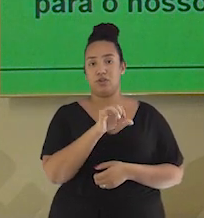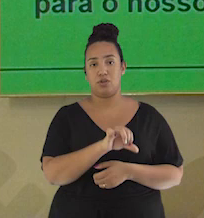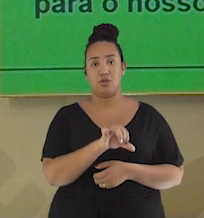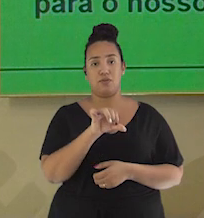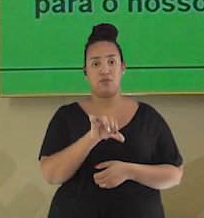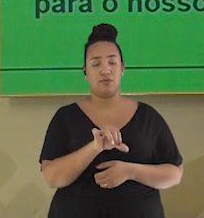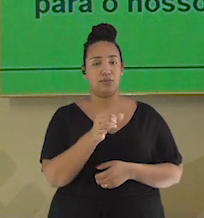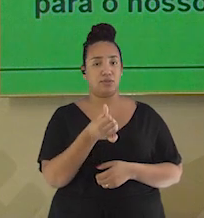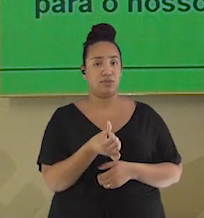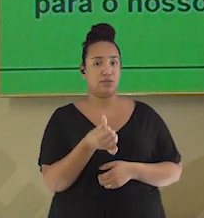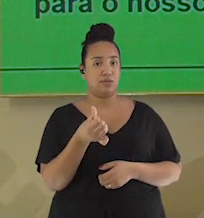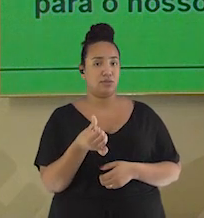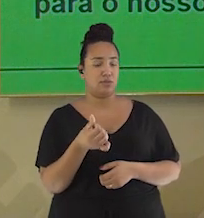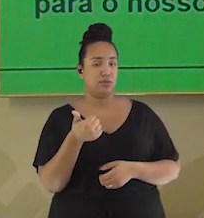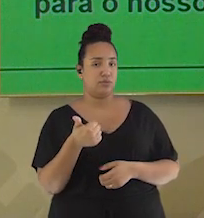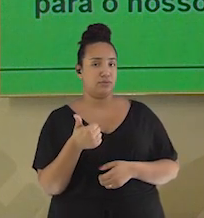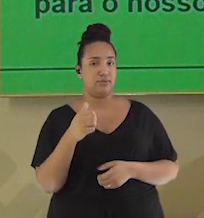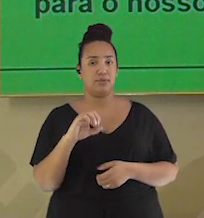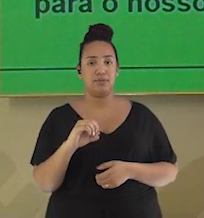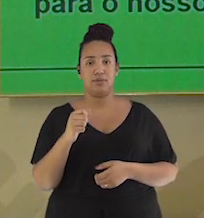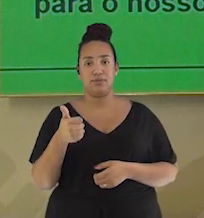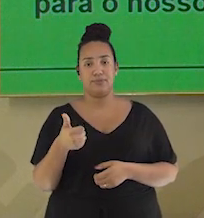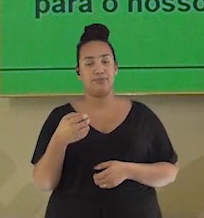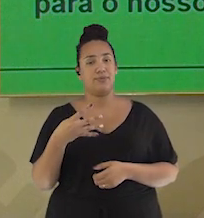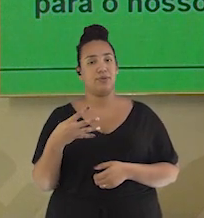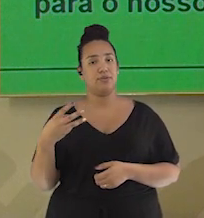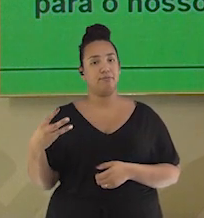27 996